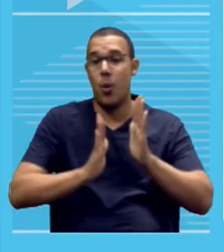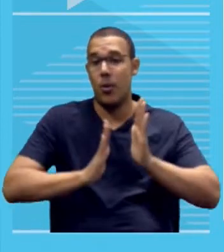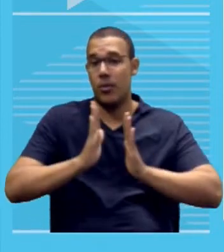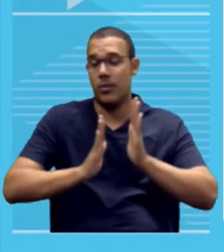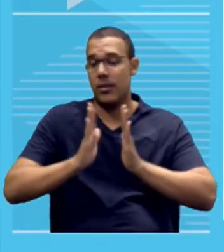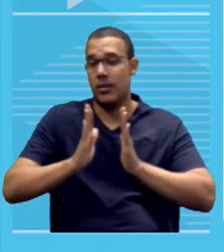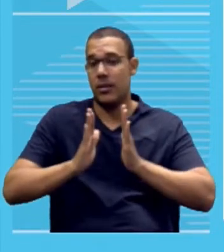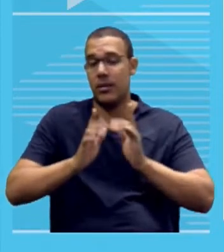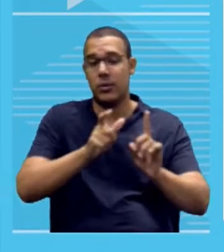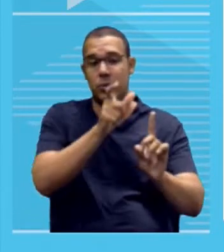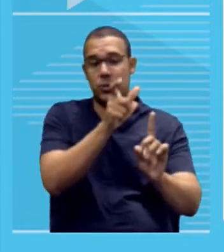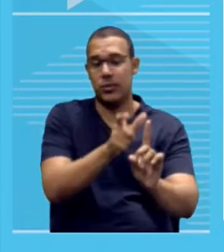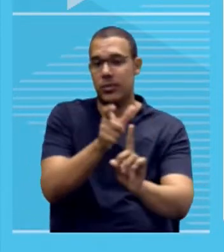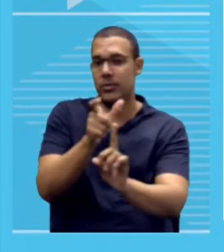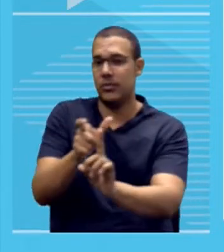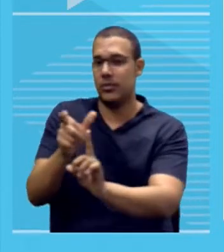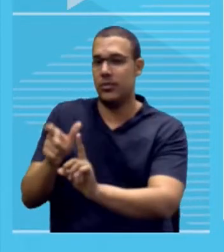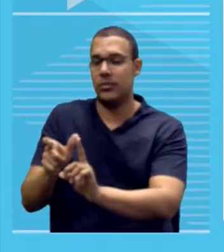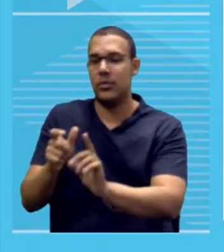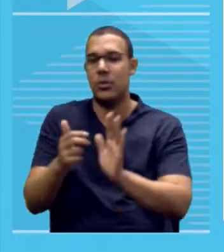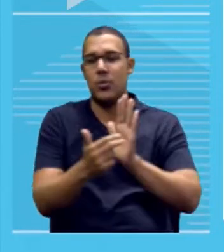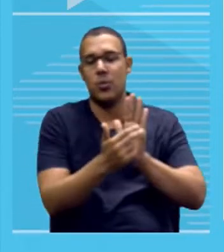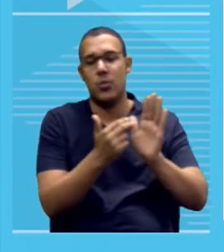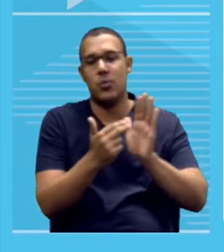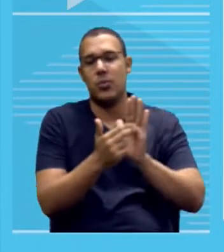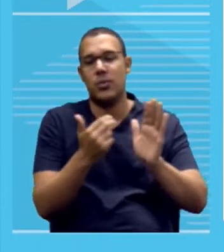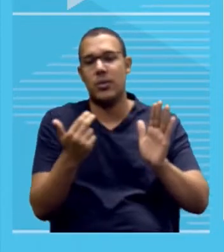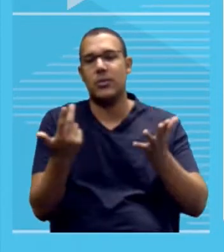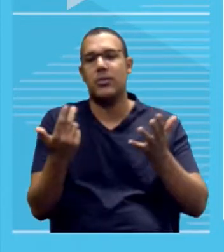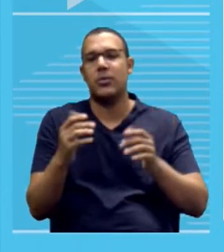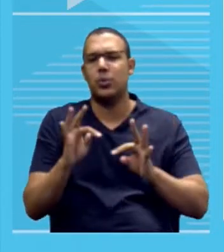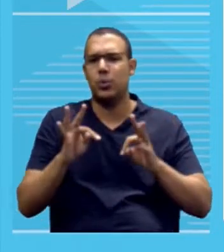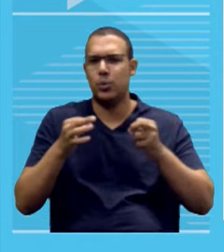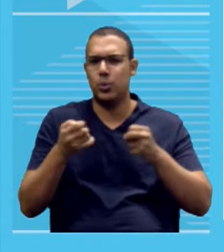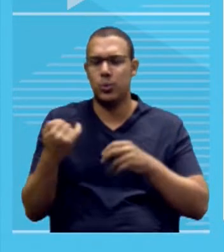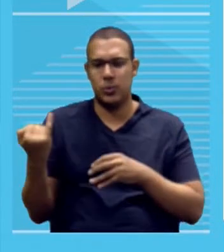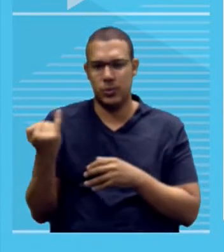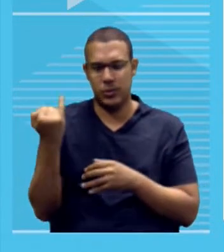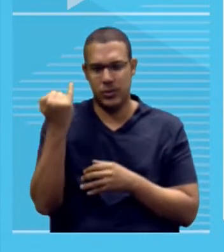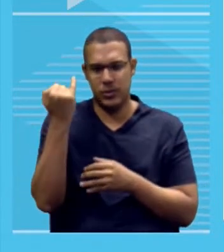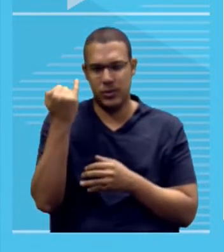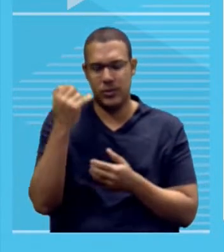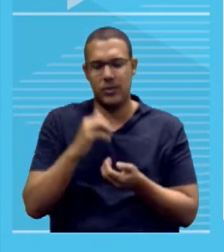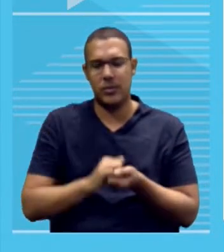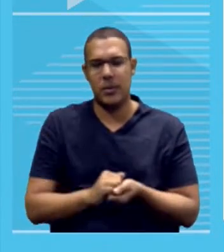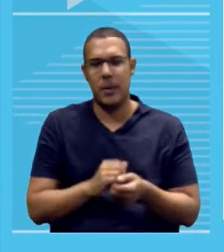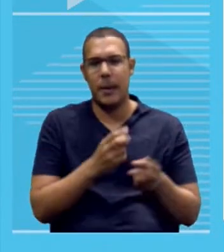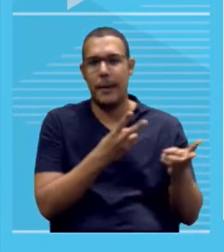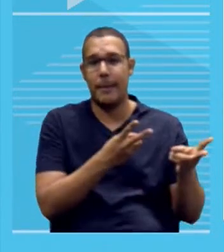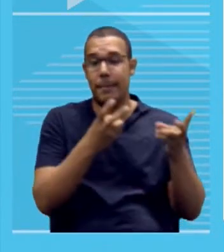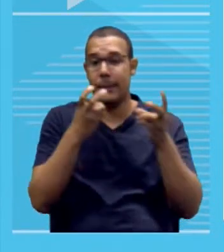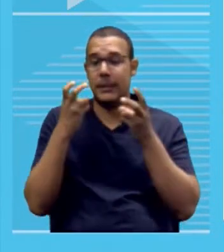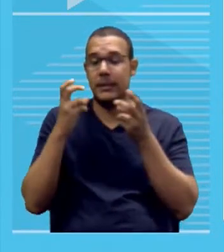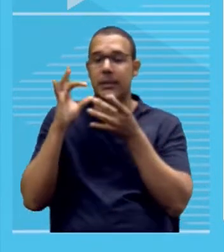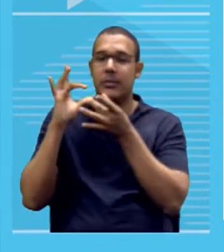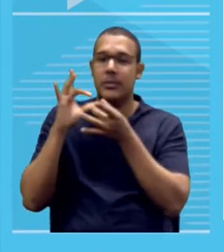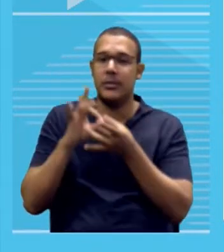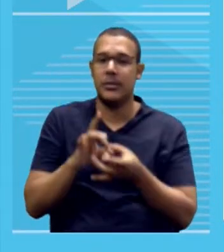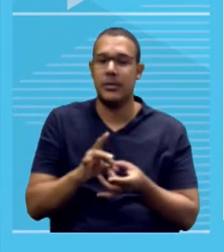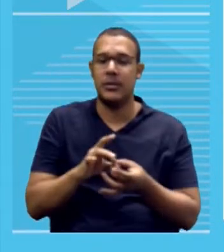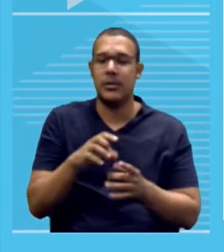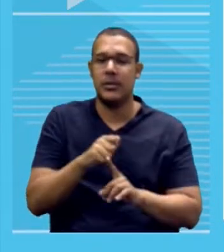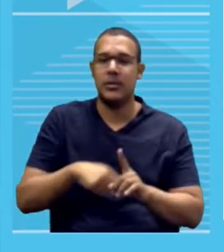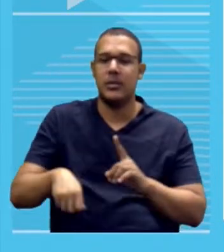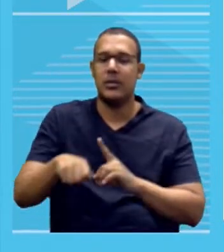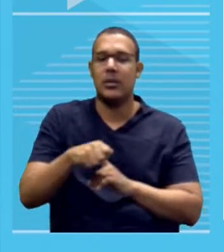são os personagens Quem é o autor então percebendo o seu contexto Olha só contexto